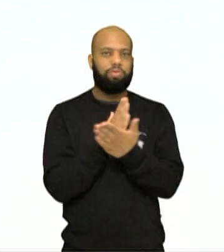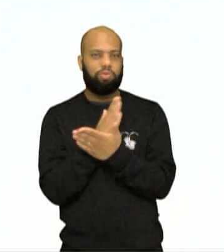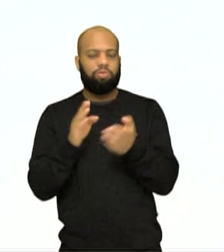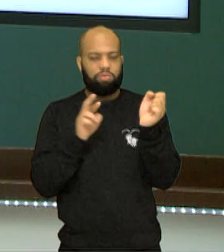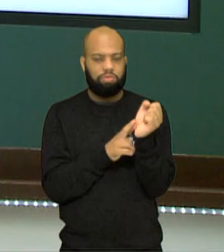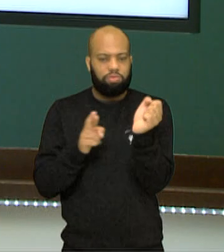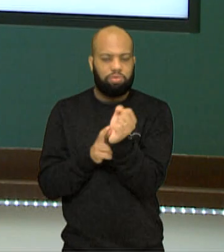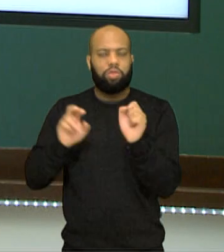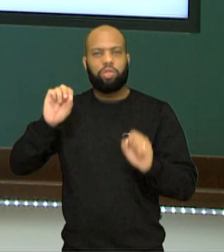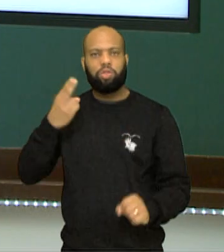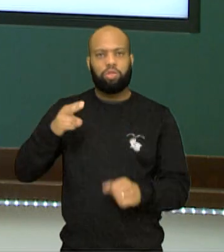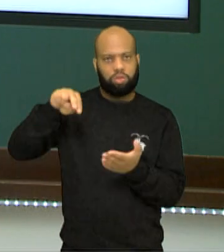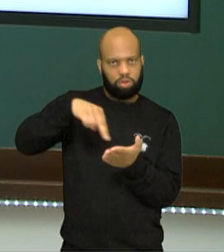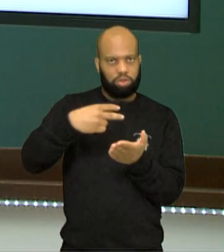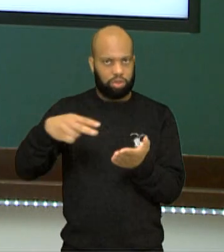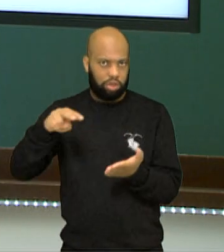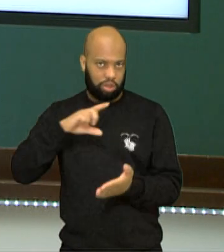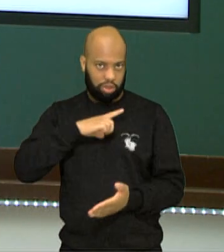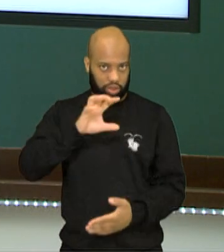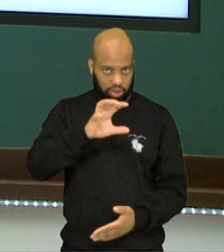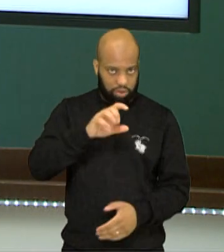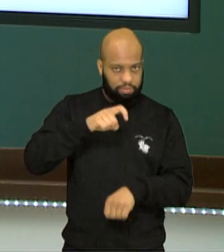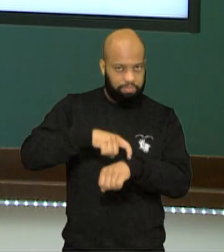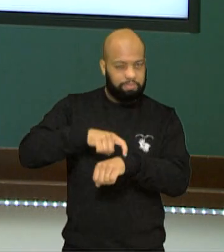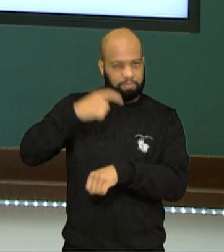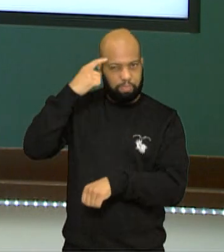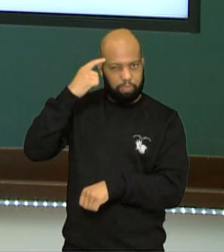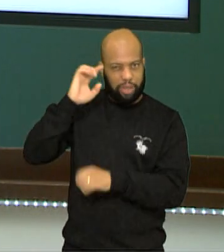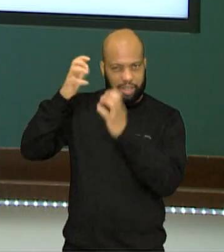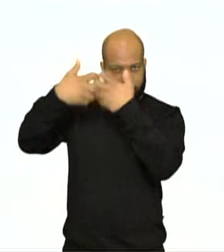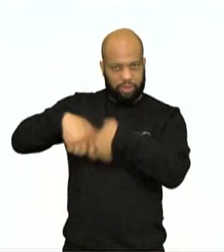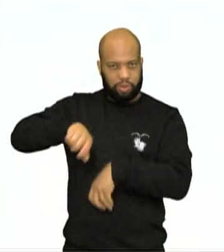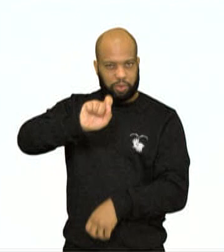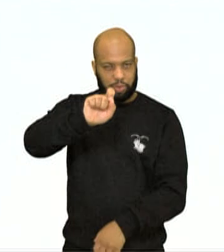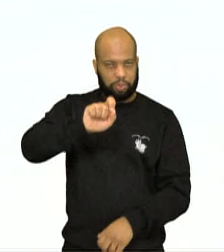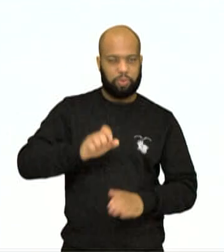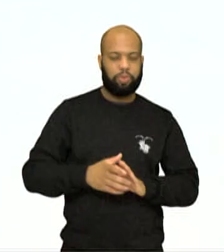africana? Para e pensa um pouquinho. Dá um tempinho para você. Tempo!